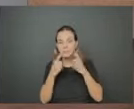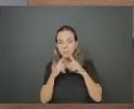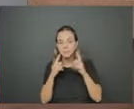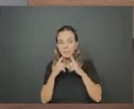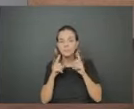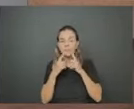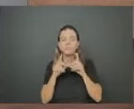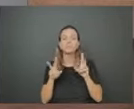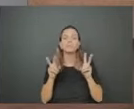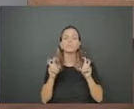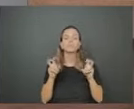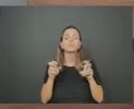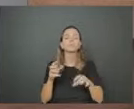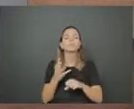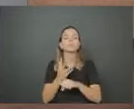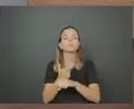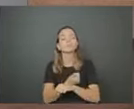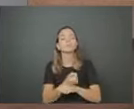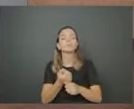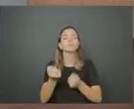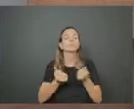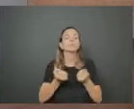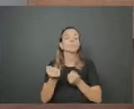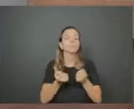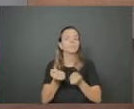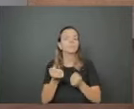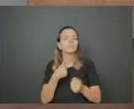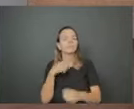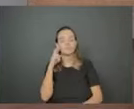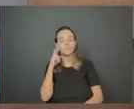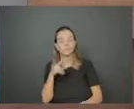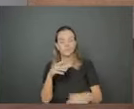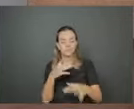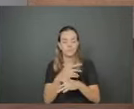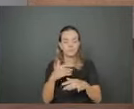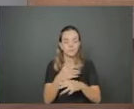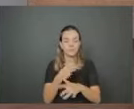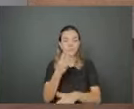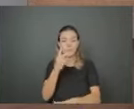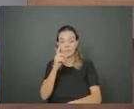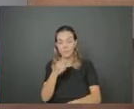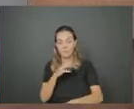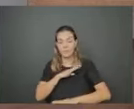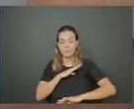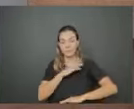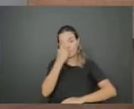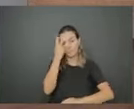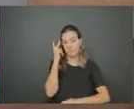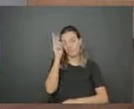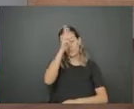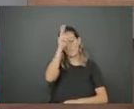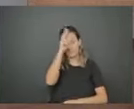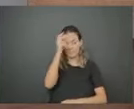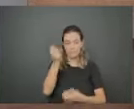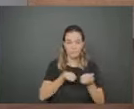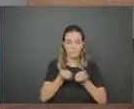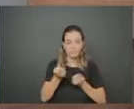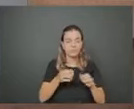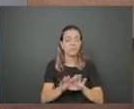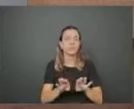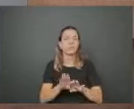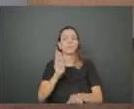excesso de velocidade. Eu vi aqui na questão do trânsito 3 mil casos de embriaguez, as fiscalizações do BBTran também. É importante